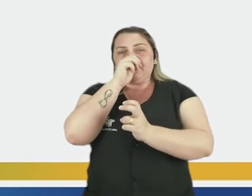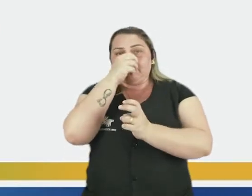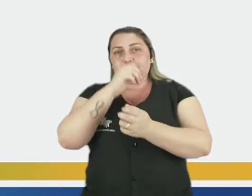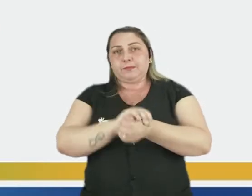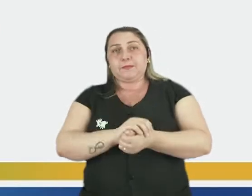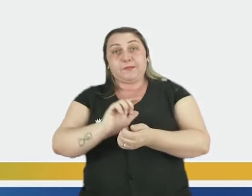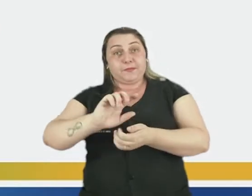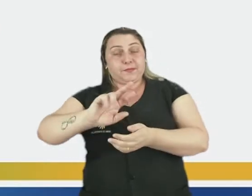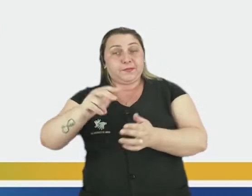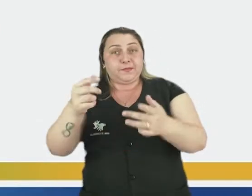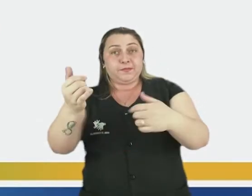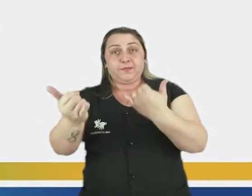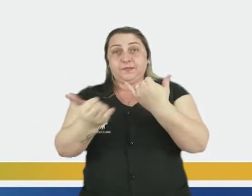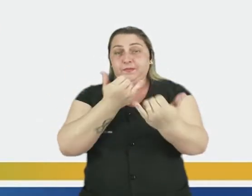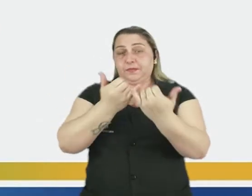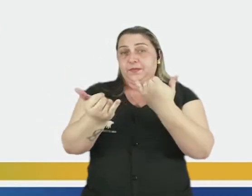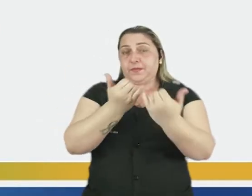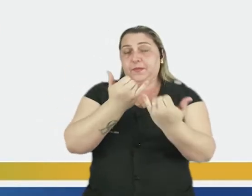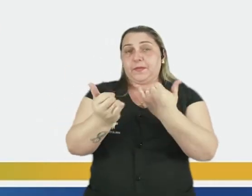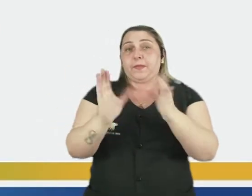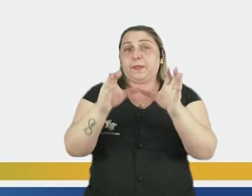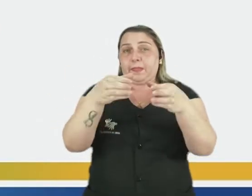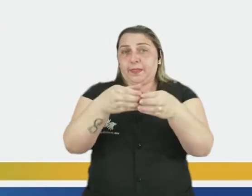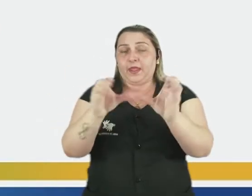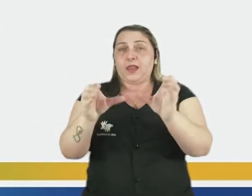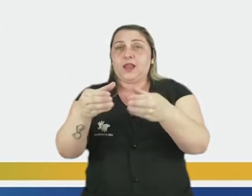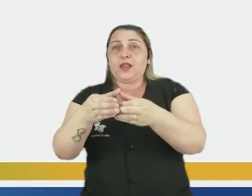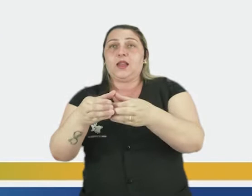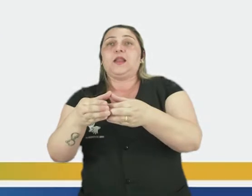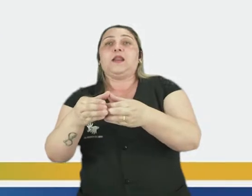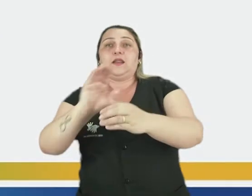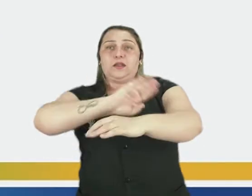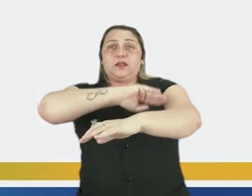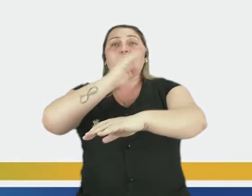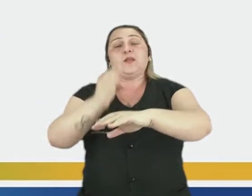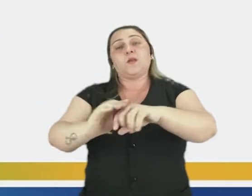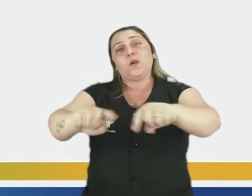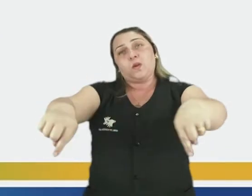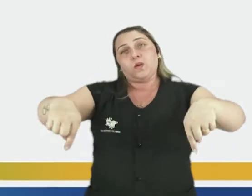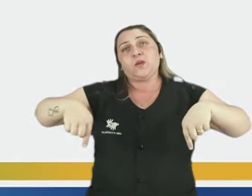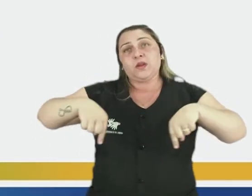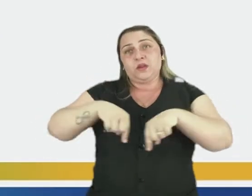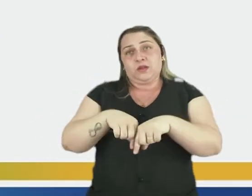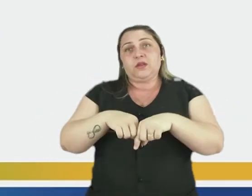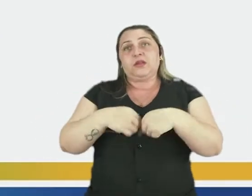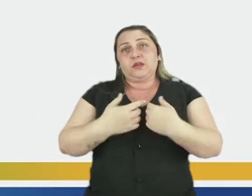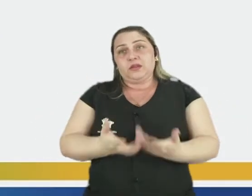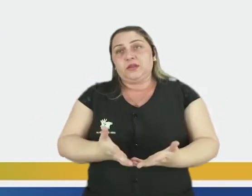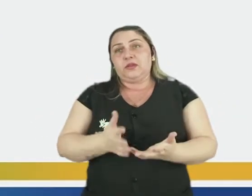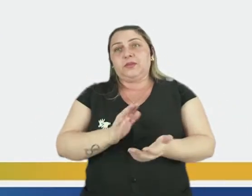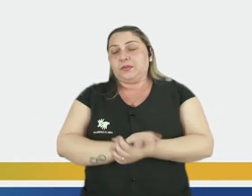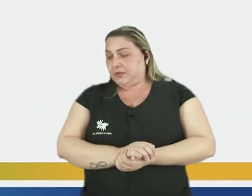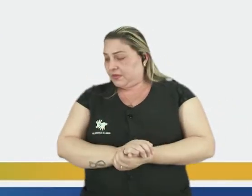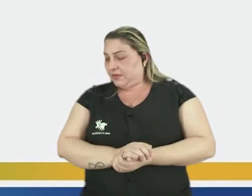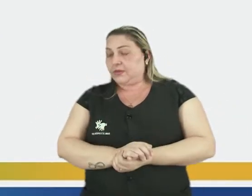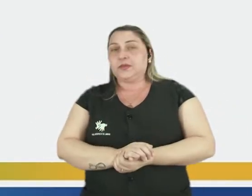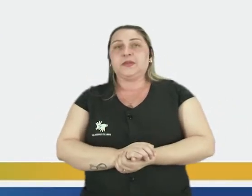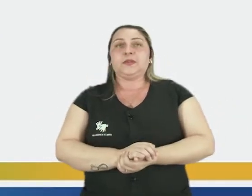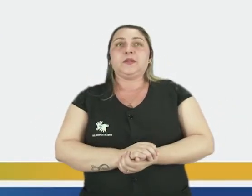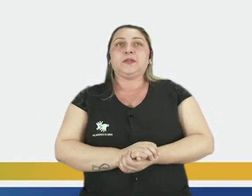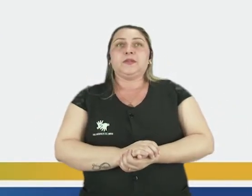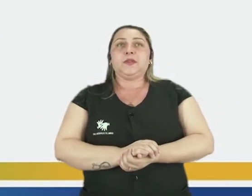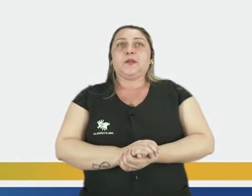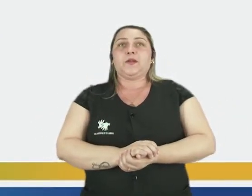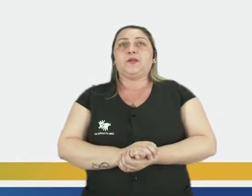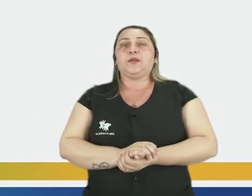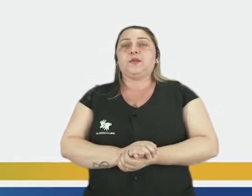entre outras semelhanças, que as equipes jogam em quadras ou campos retangulares. Em uma das linhas de